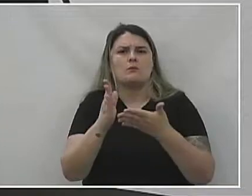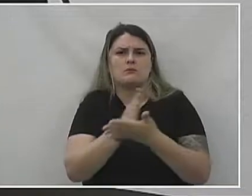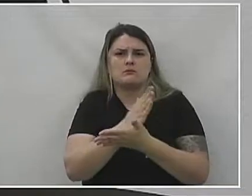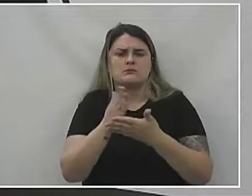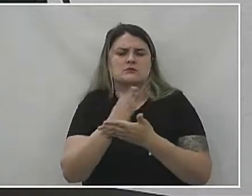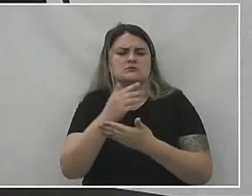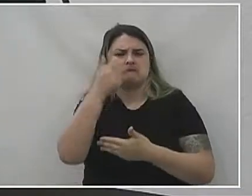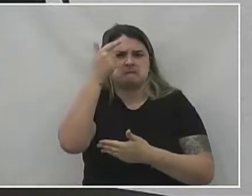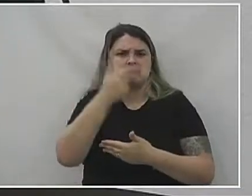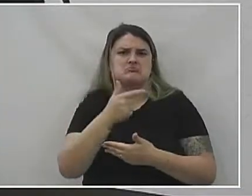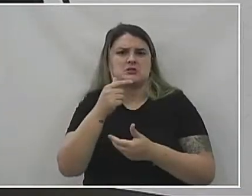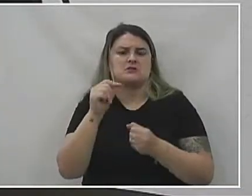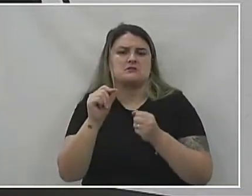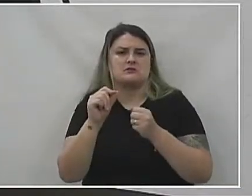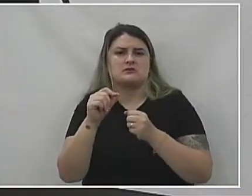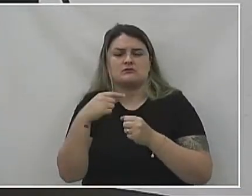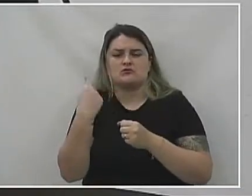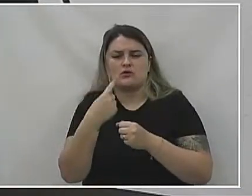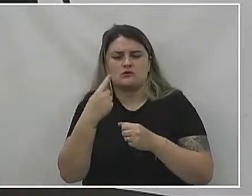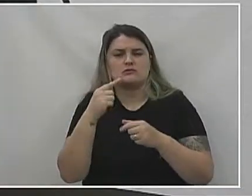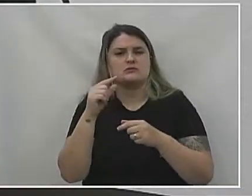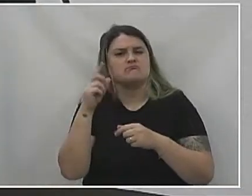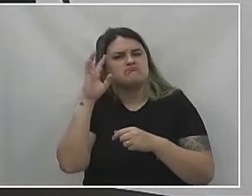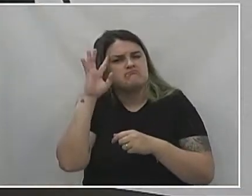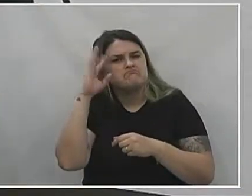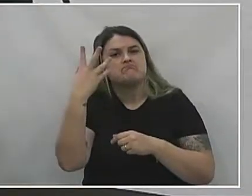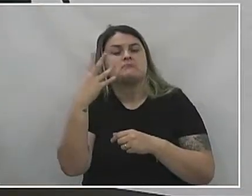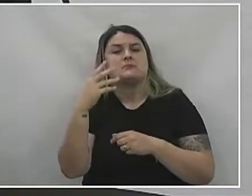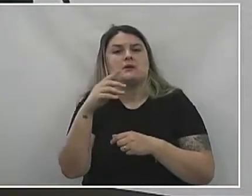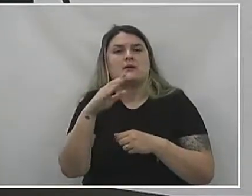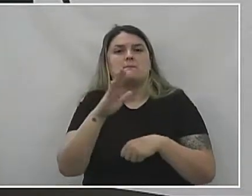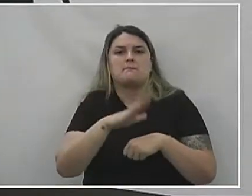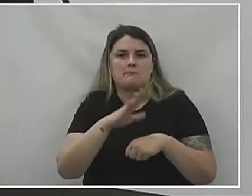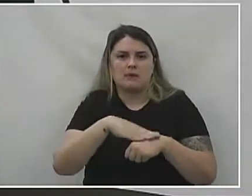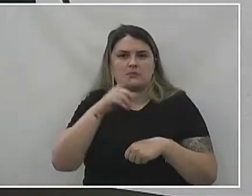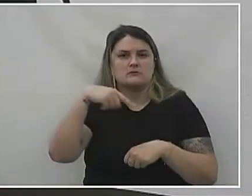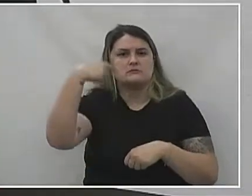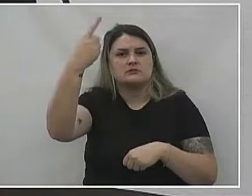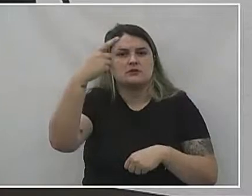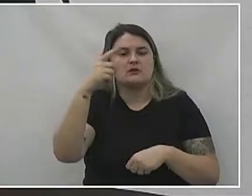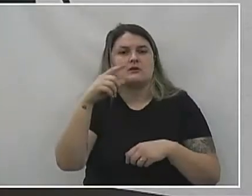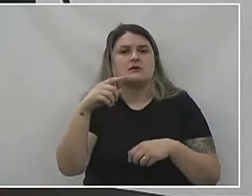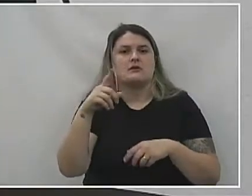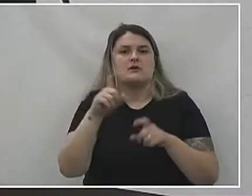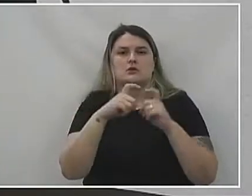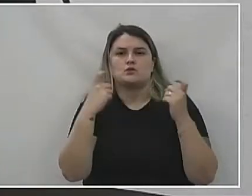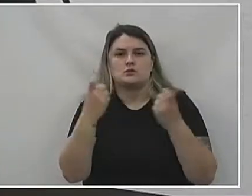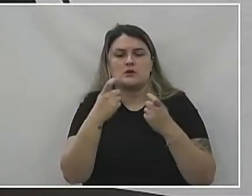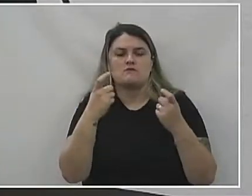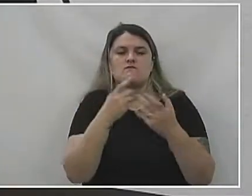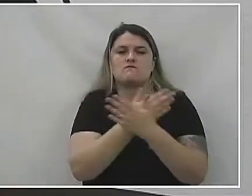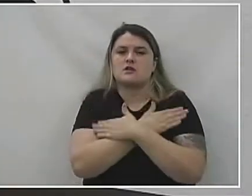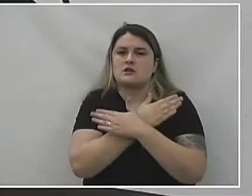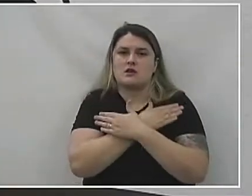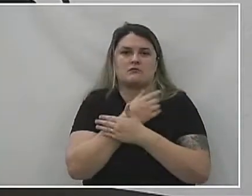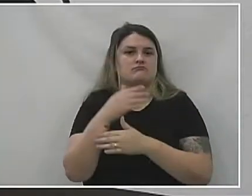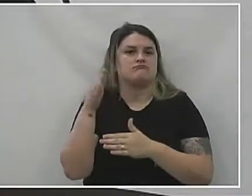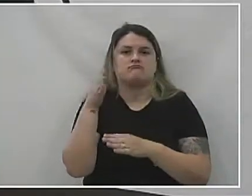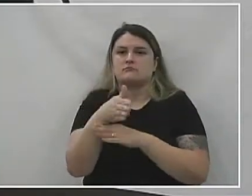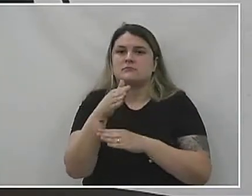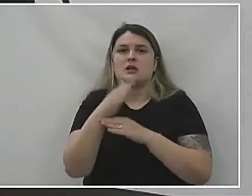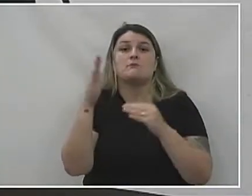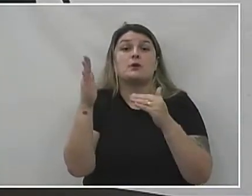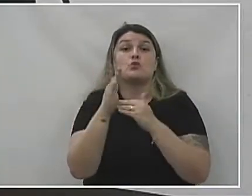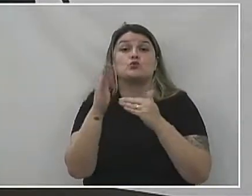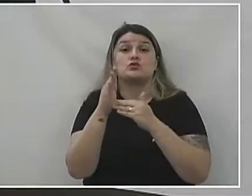algumas atitudes que tivemos enquanto o vereador é teremos mais uma a próxima sessão feriado então não não pode parecer a minha